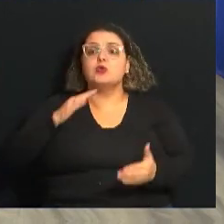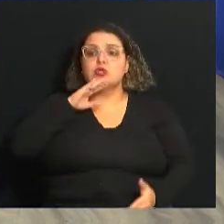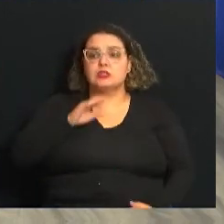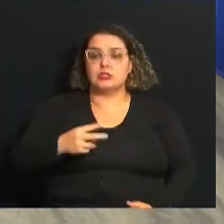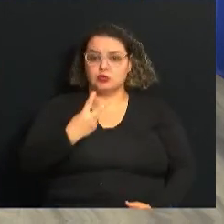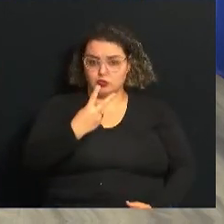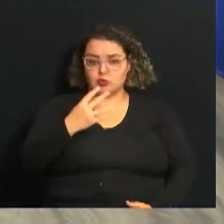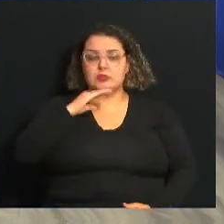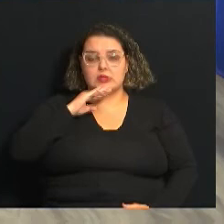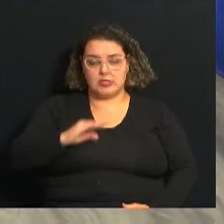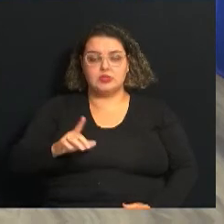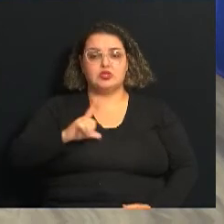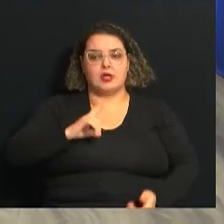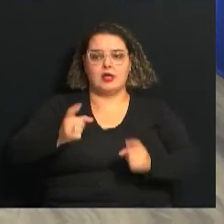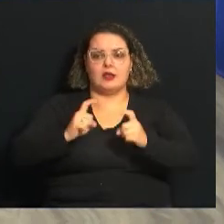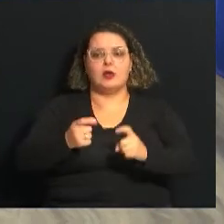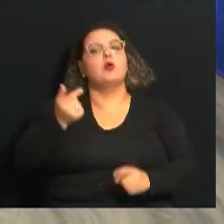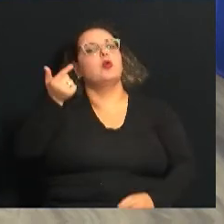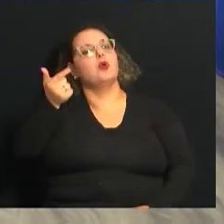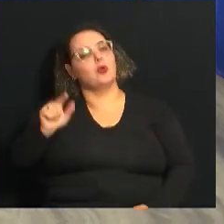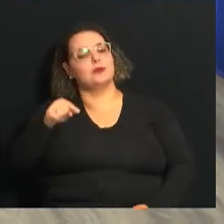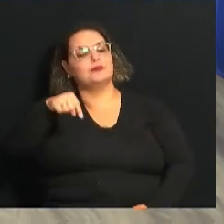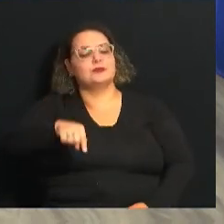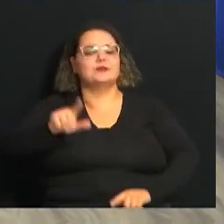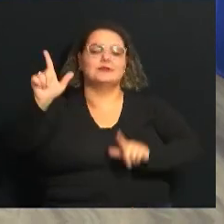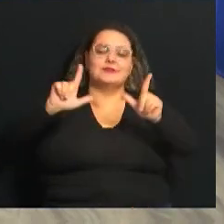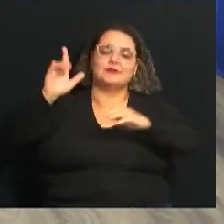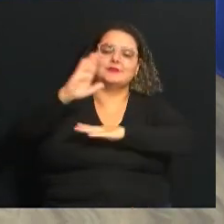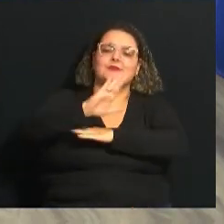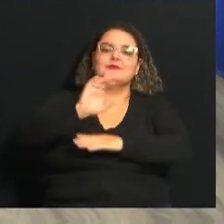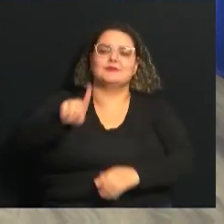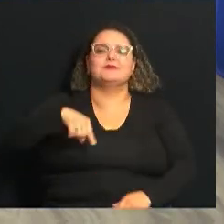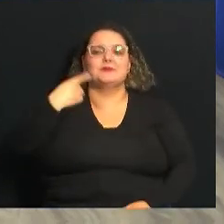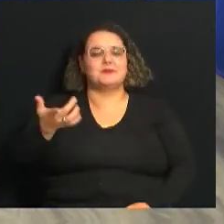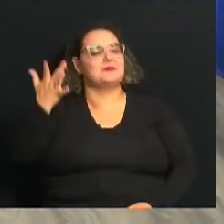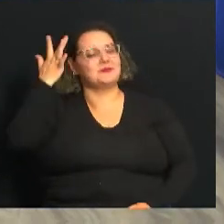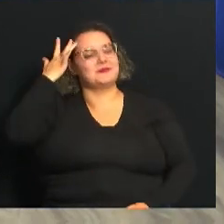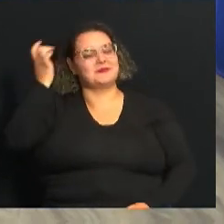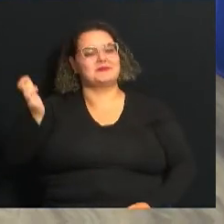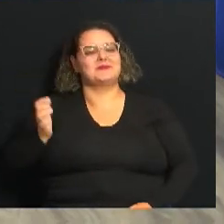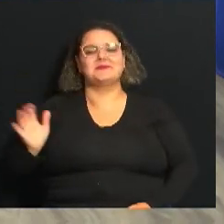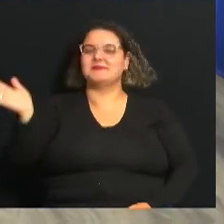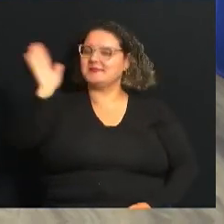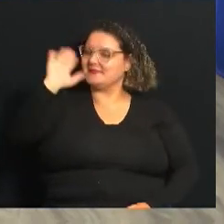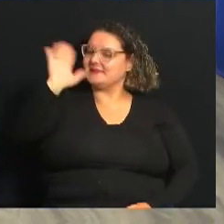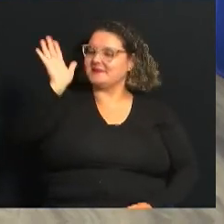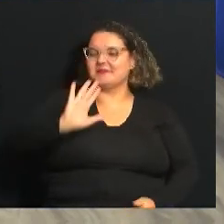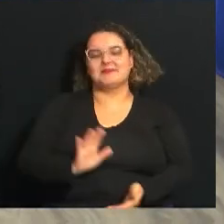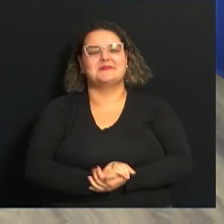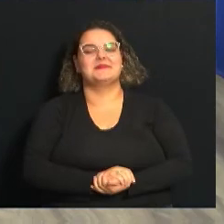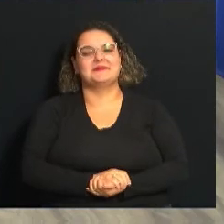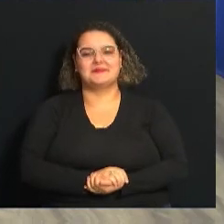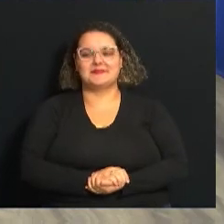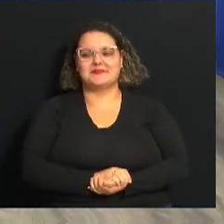horas, tem reunião, então continue aqui na TV Câmara Campinas e nos vemos amanhã. Até lá. Tchau, tchau.